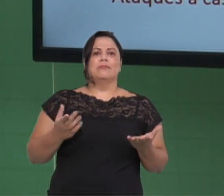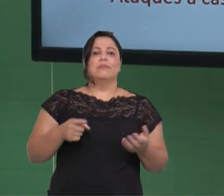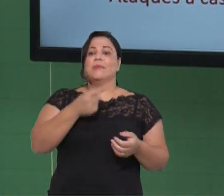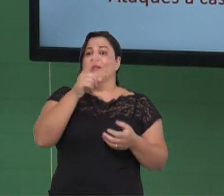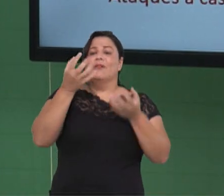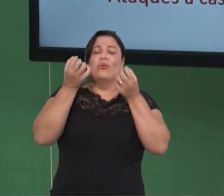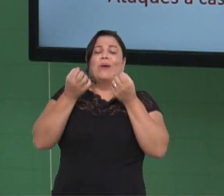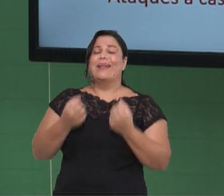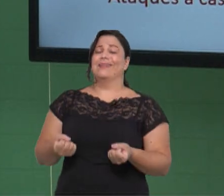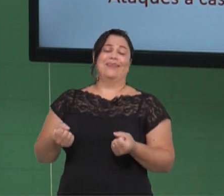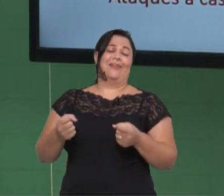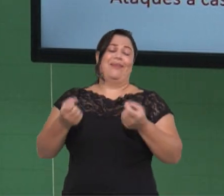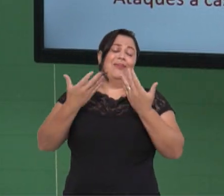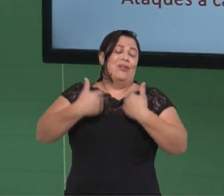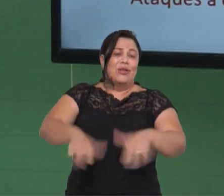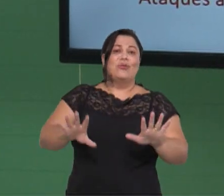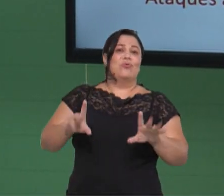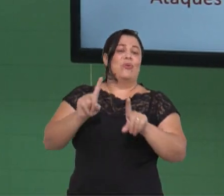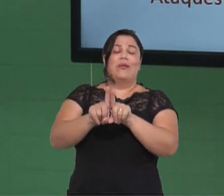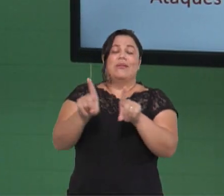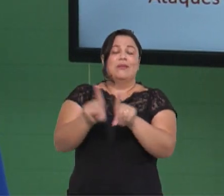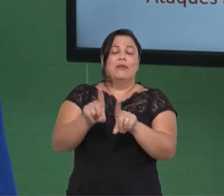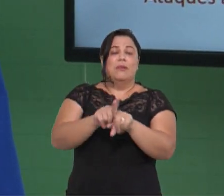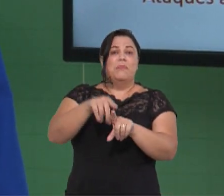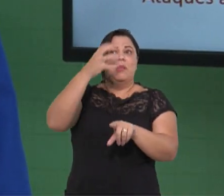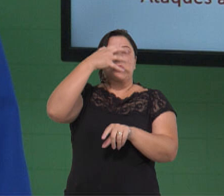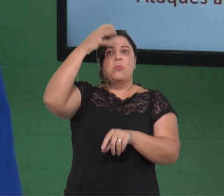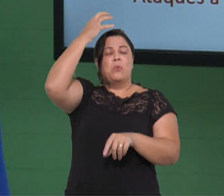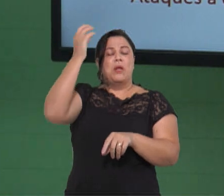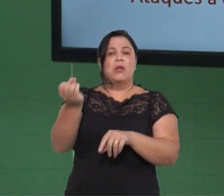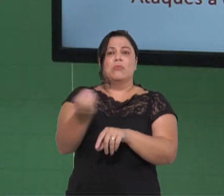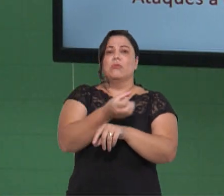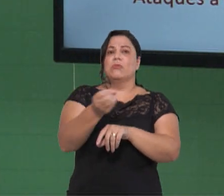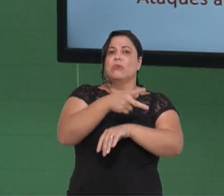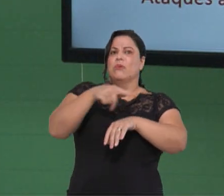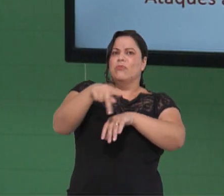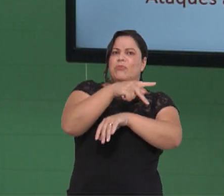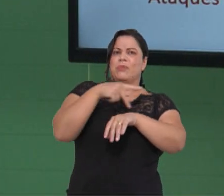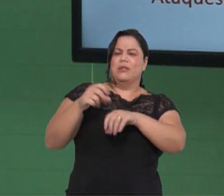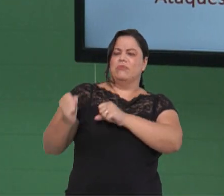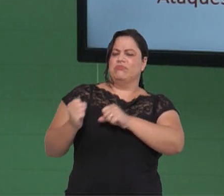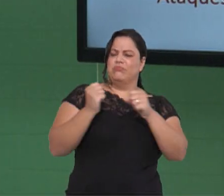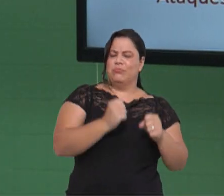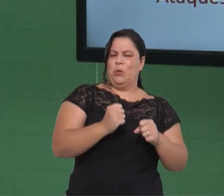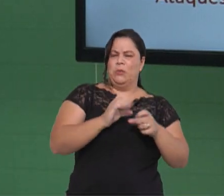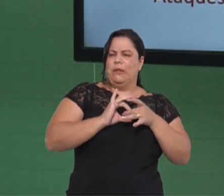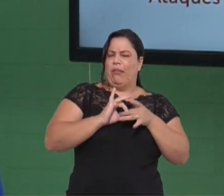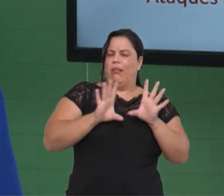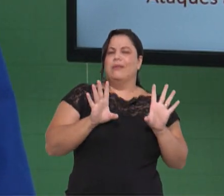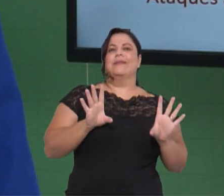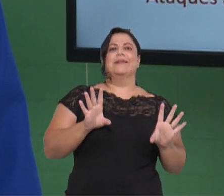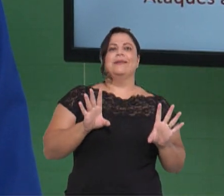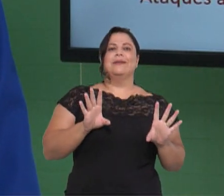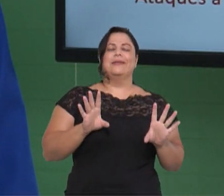parte agora, como rei, de um novo país, onde ele tivesse os seus poderes limitados por